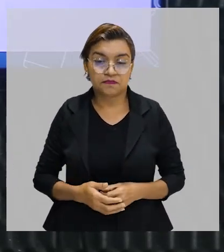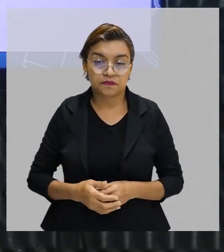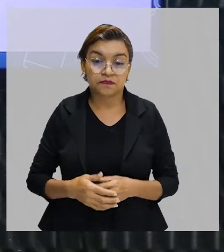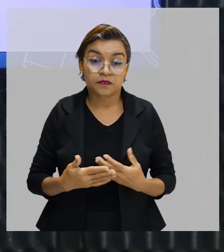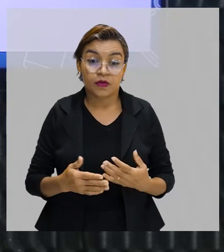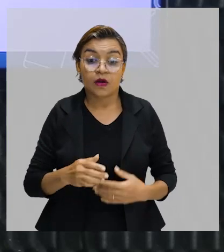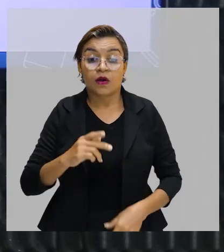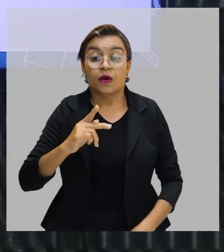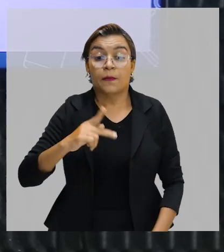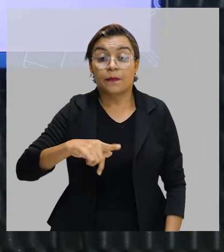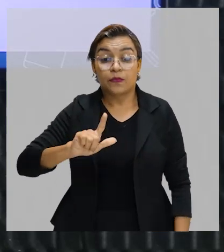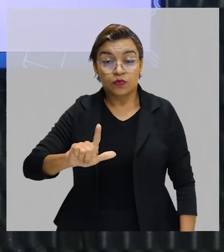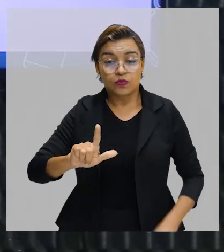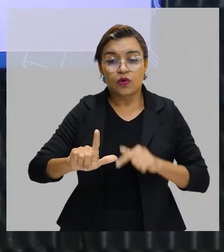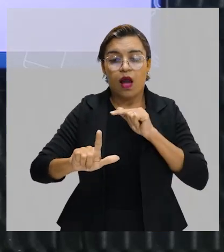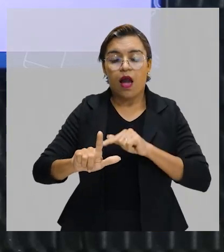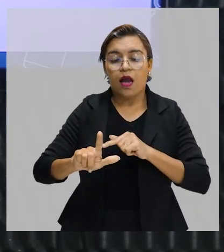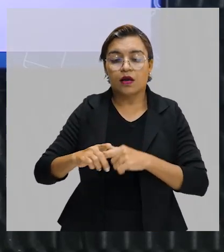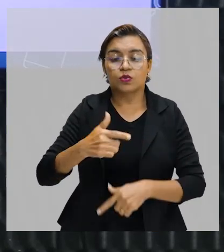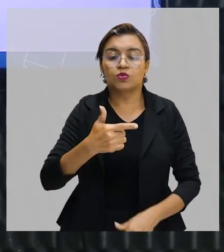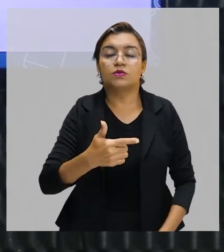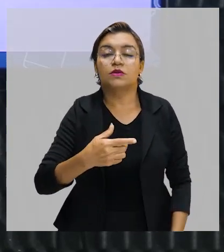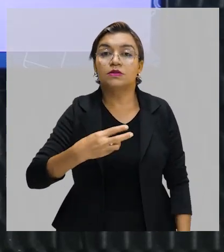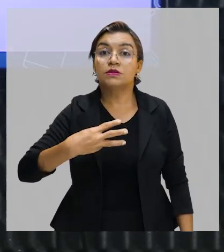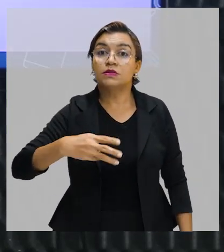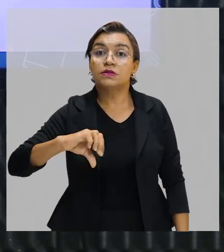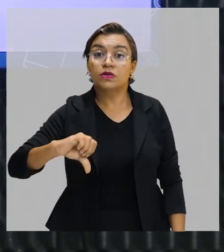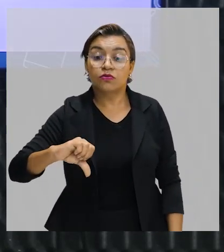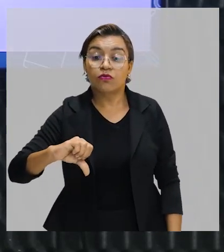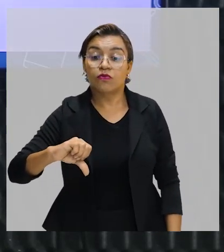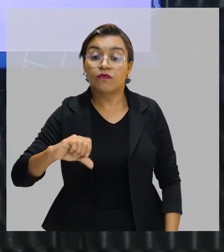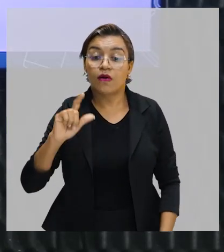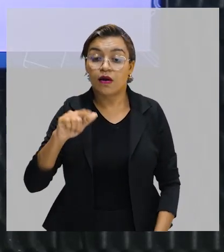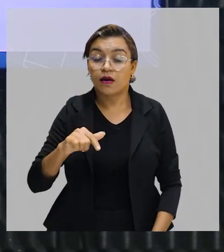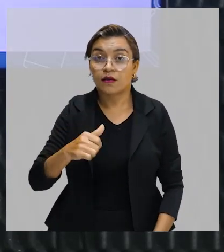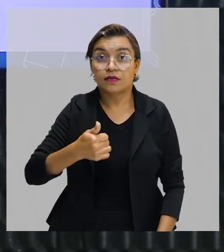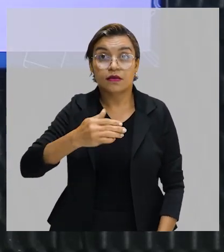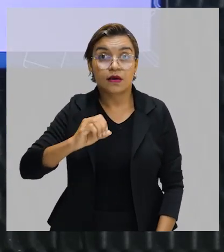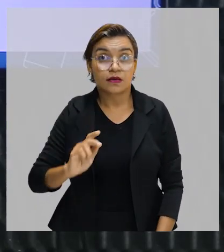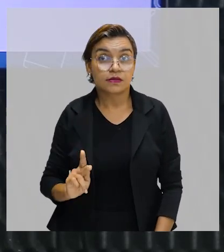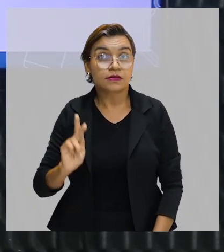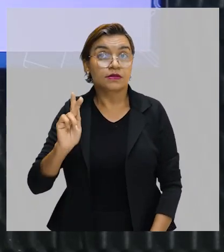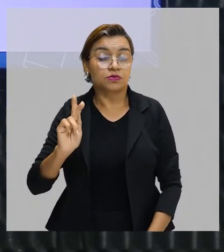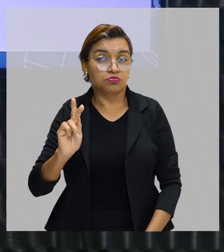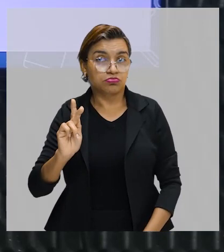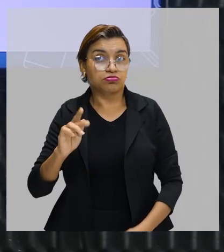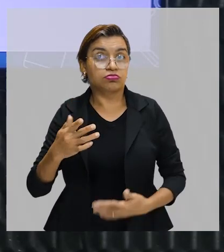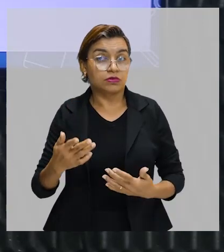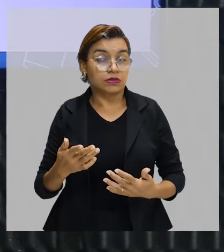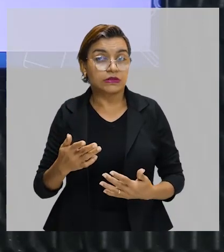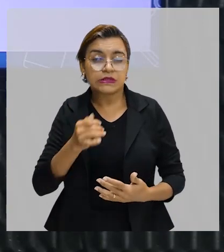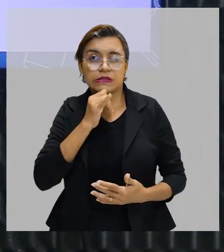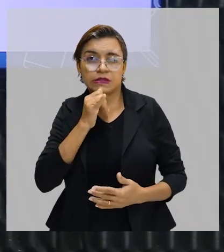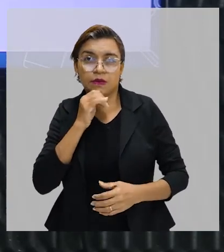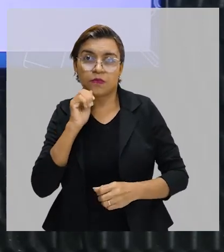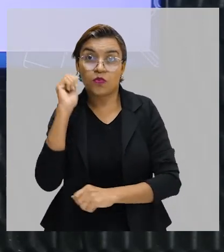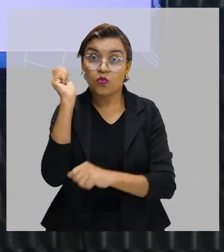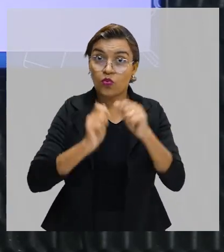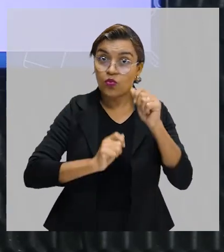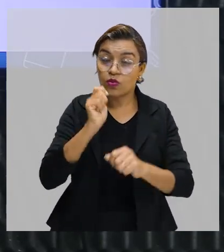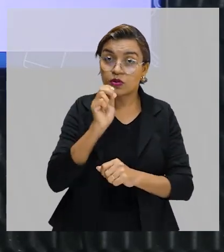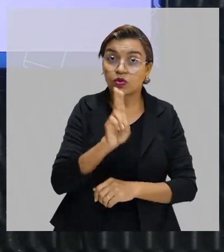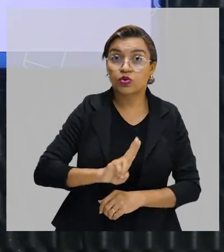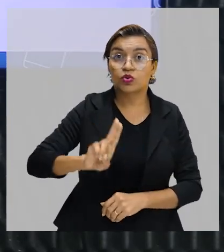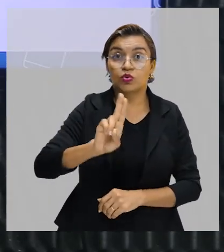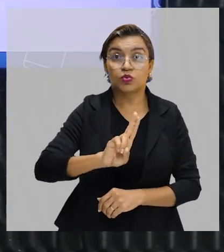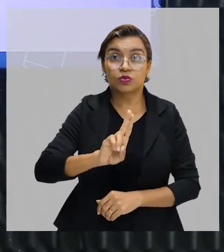plutônio 239 são cerca de 10 quilos. Ó. Percebe que é uma quantidade menor, certo? É por isso que nós temos aí as usinas que utilizam urânio e